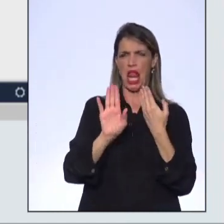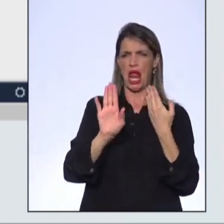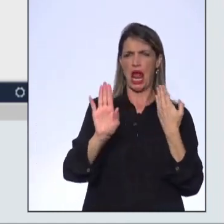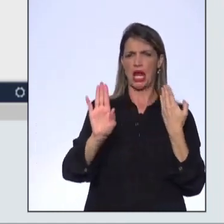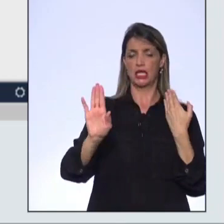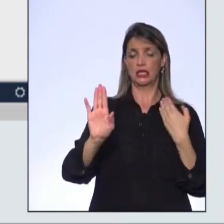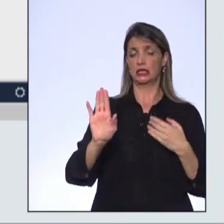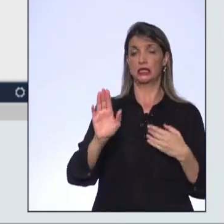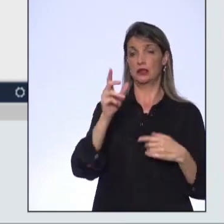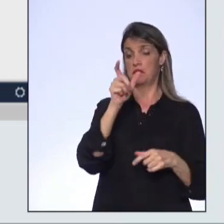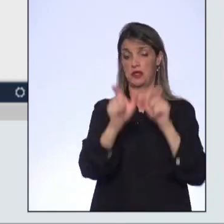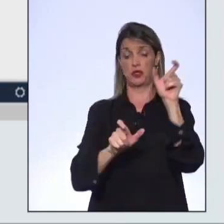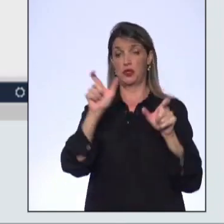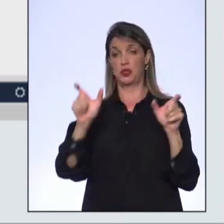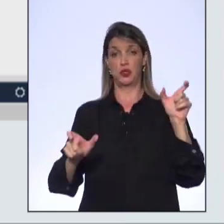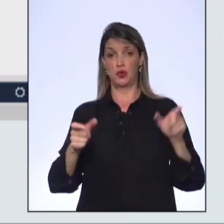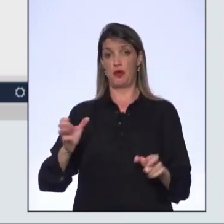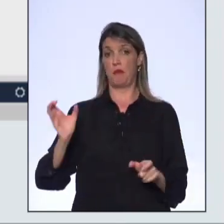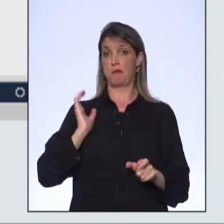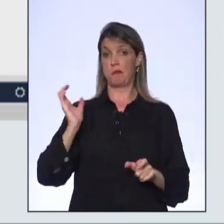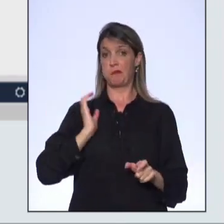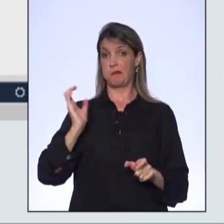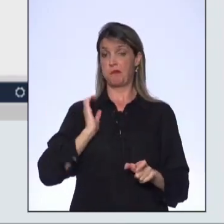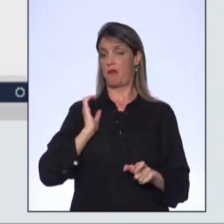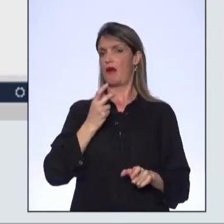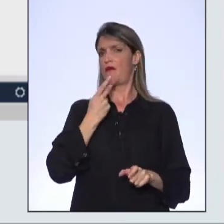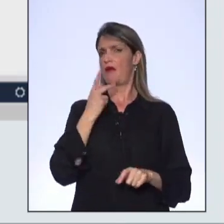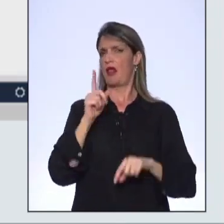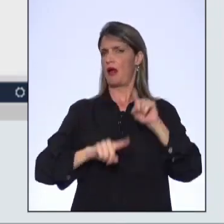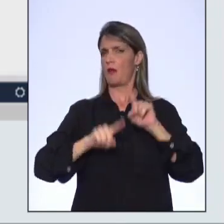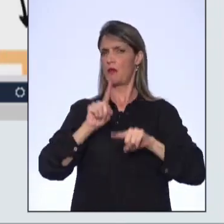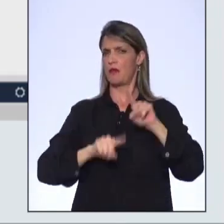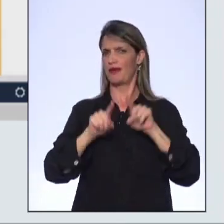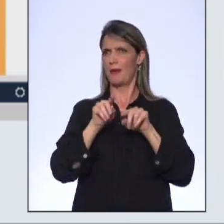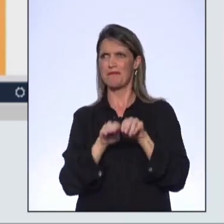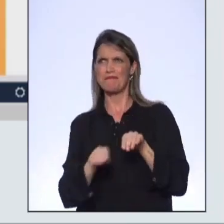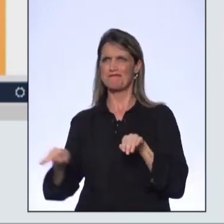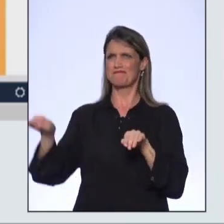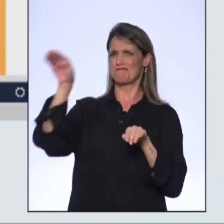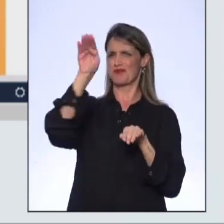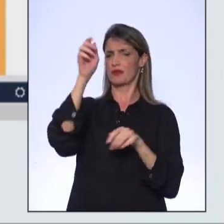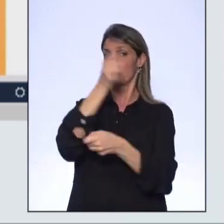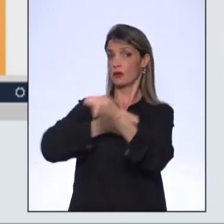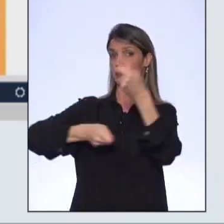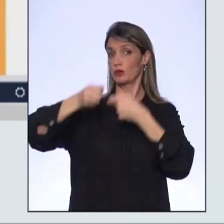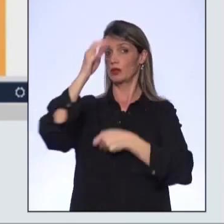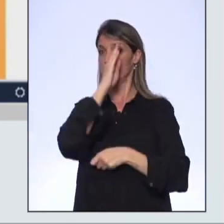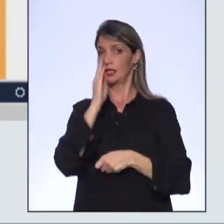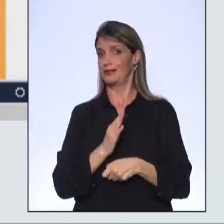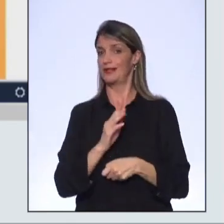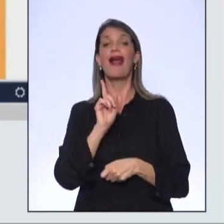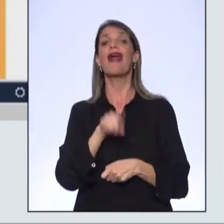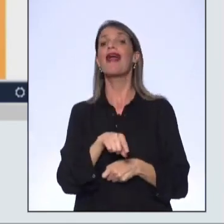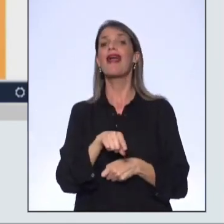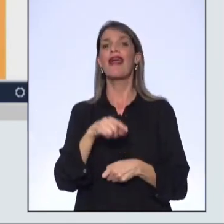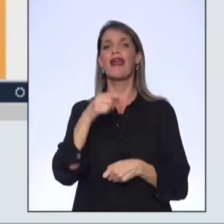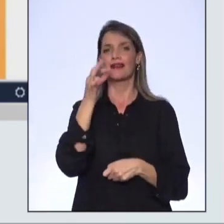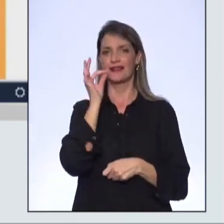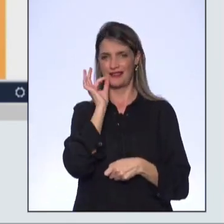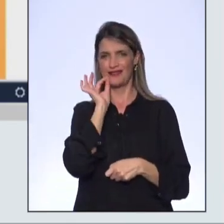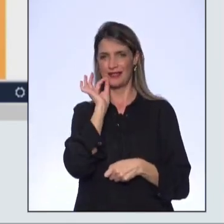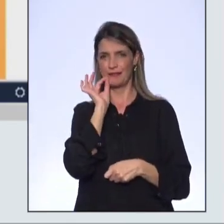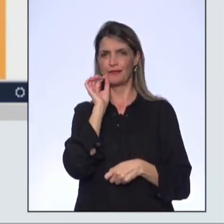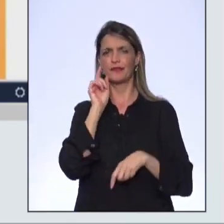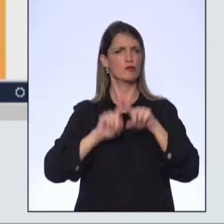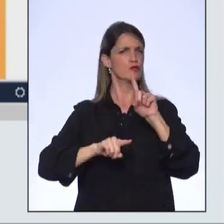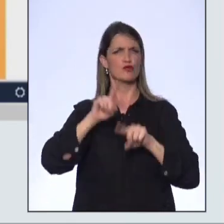do país. Vamos falar sobre o produto top de linha na economia brasileira, o café. O café já era o